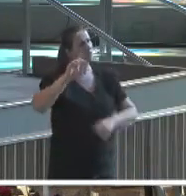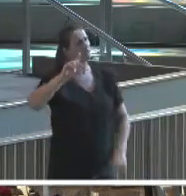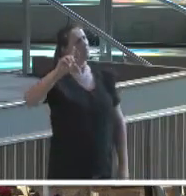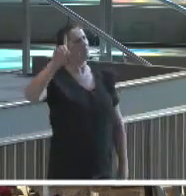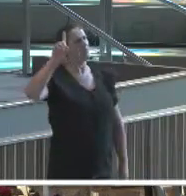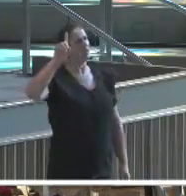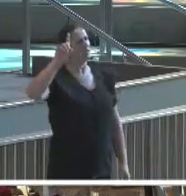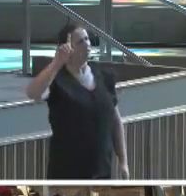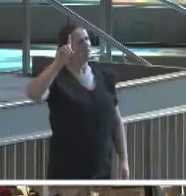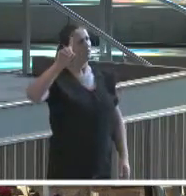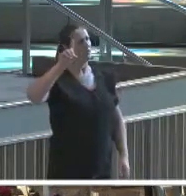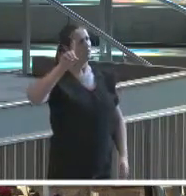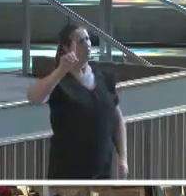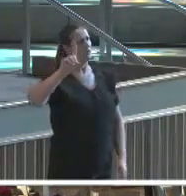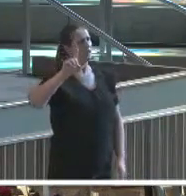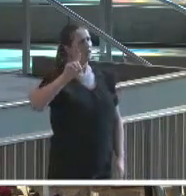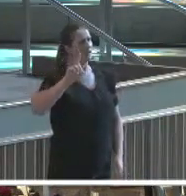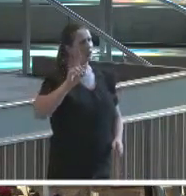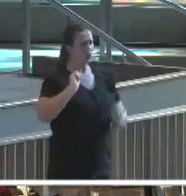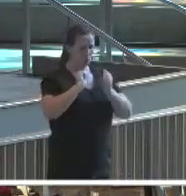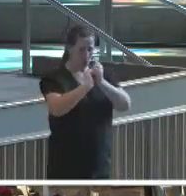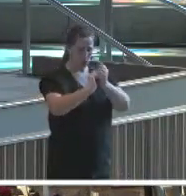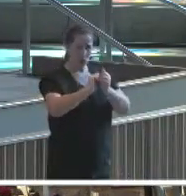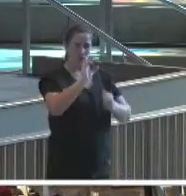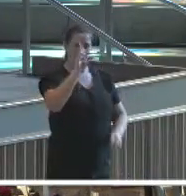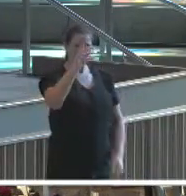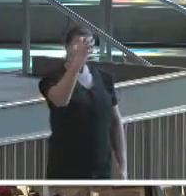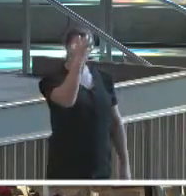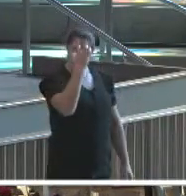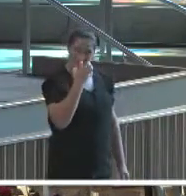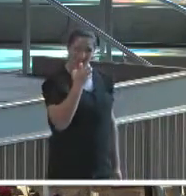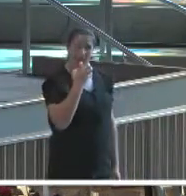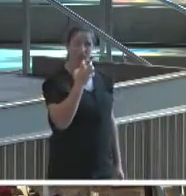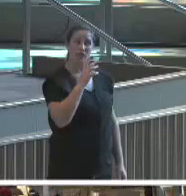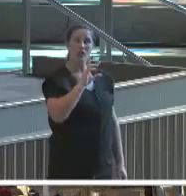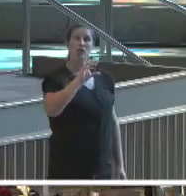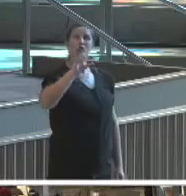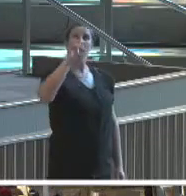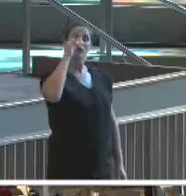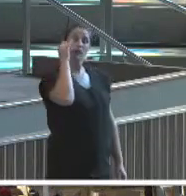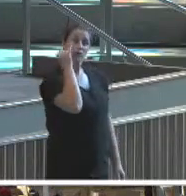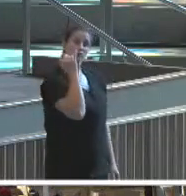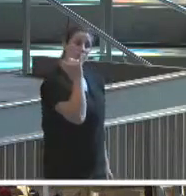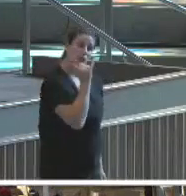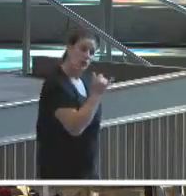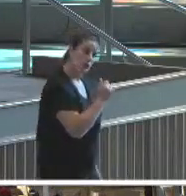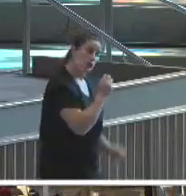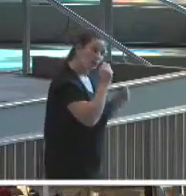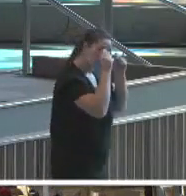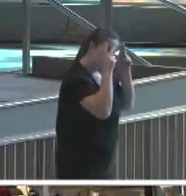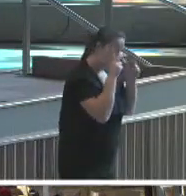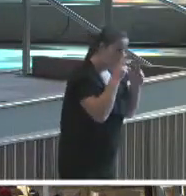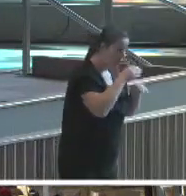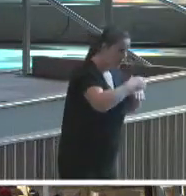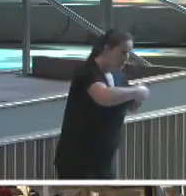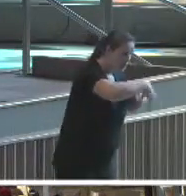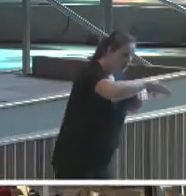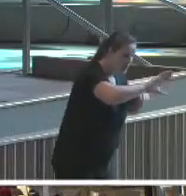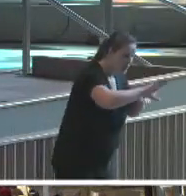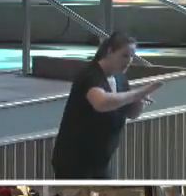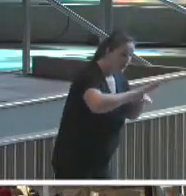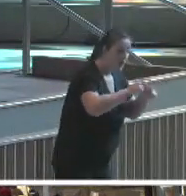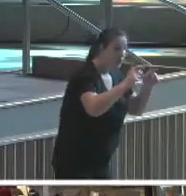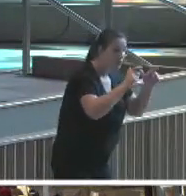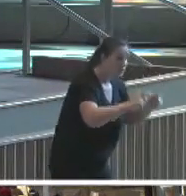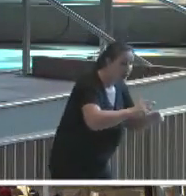de Deus é coisa séria. Deus disse para Moisés: tira as tuas sandálias, porque isso aqui é terra santa. A terra